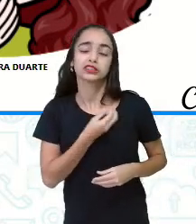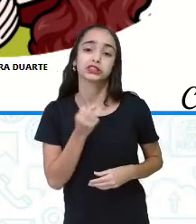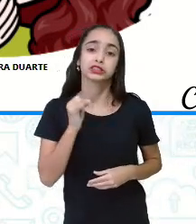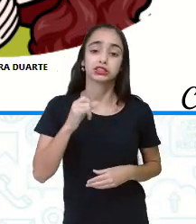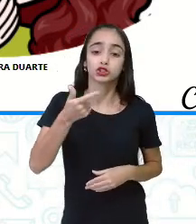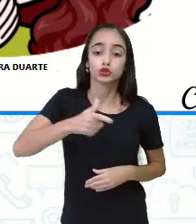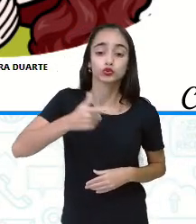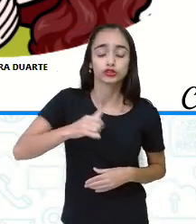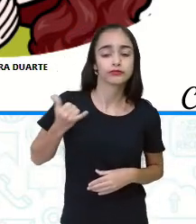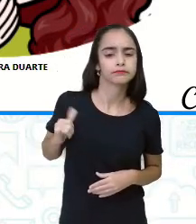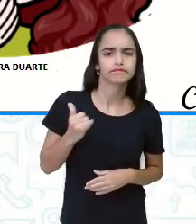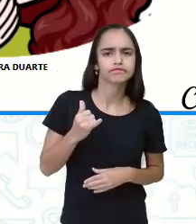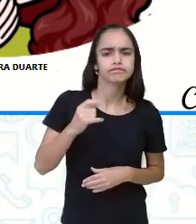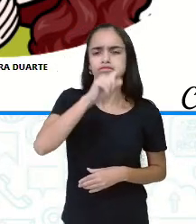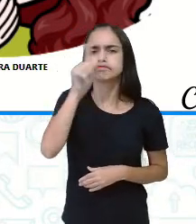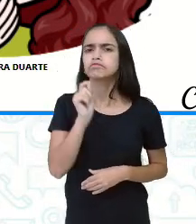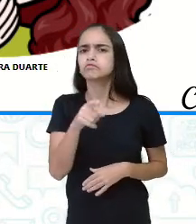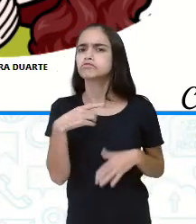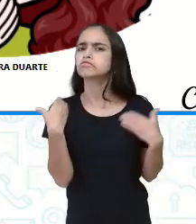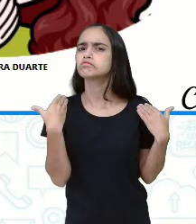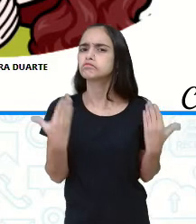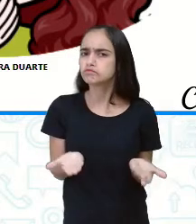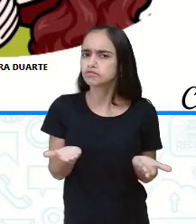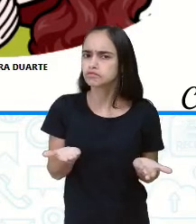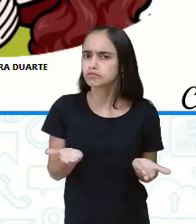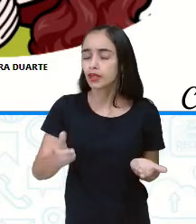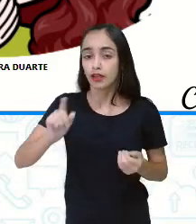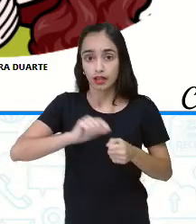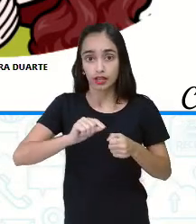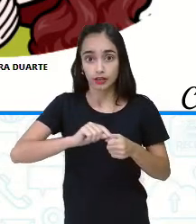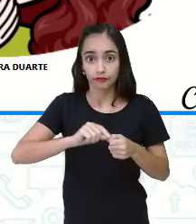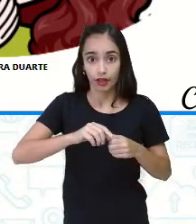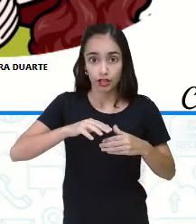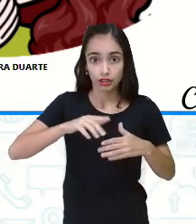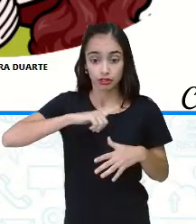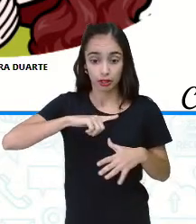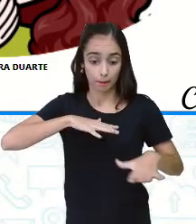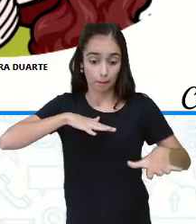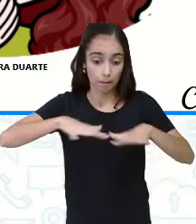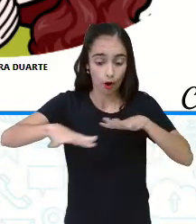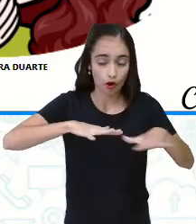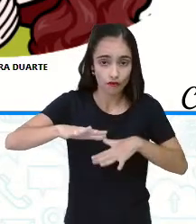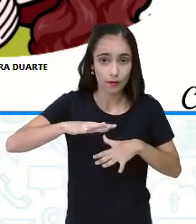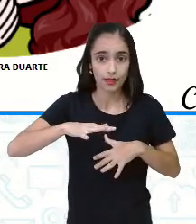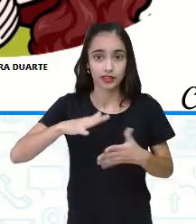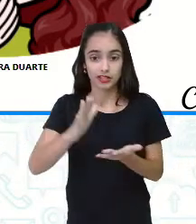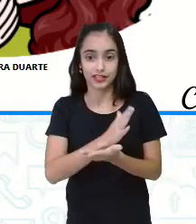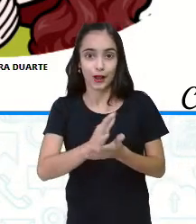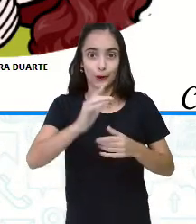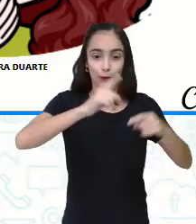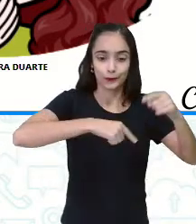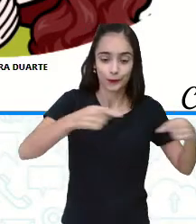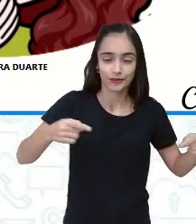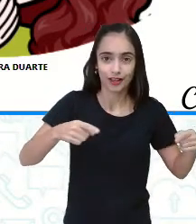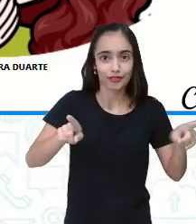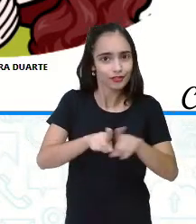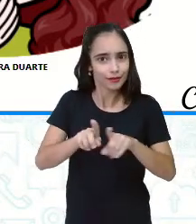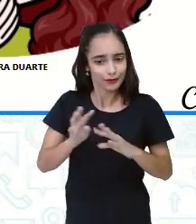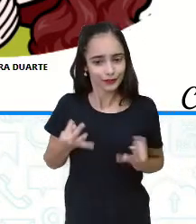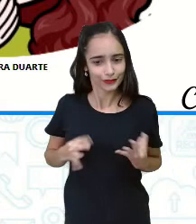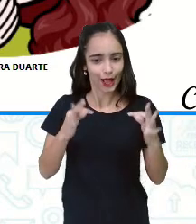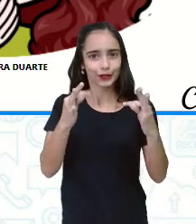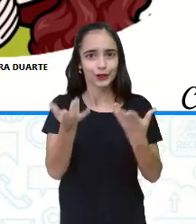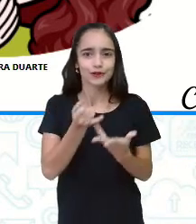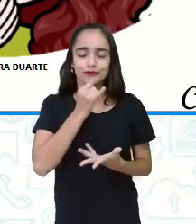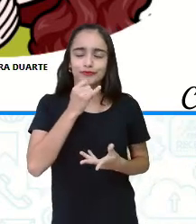faz movimentar todos os aparelhos eletrônicos que nós temos ao redor, né? Toda essa tecnologia que a gente tem aqui,